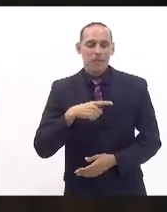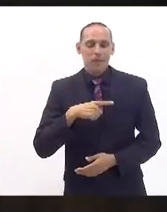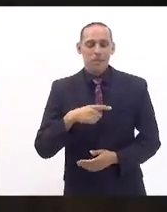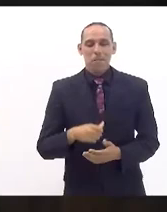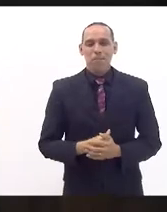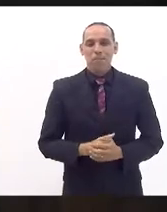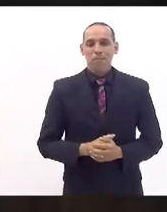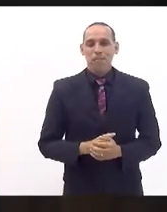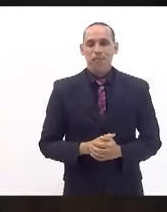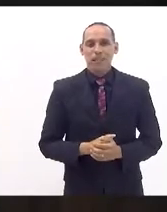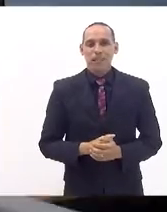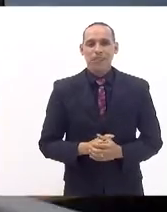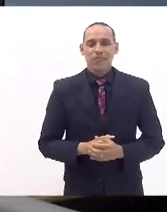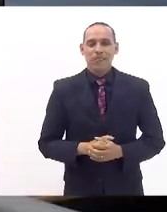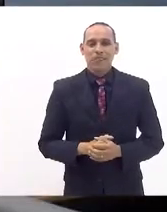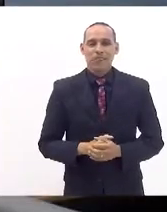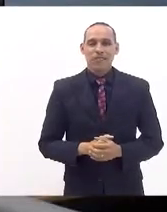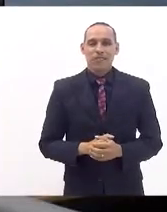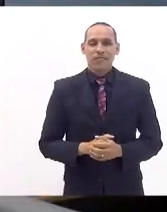regimental.